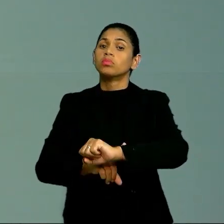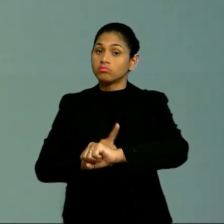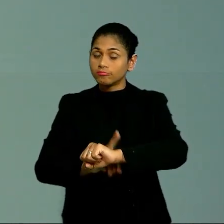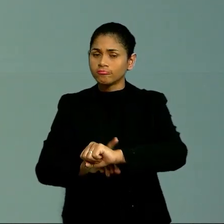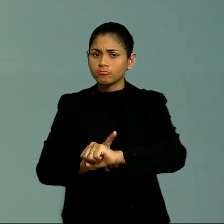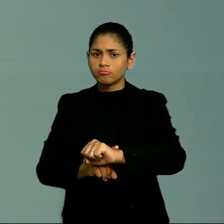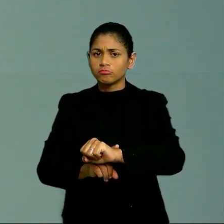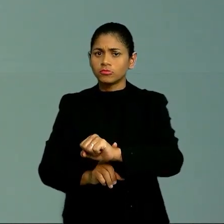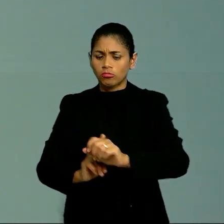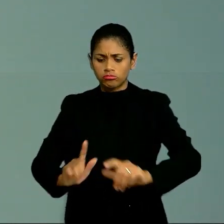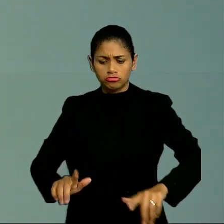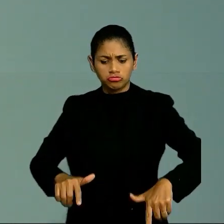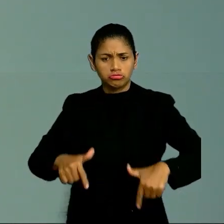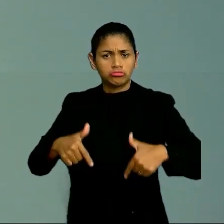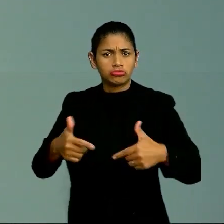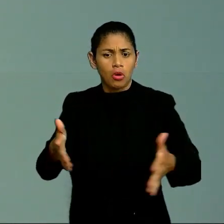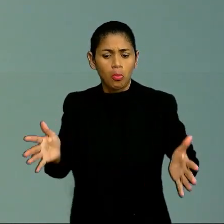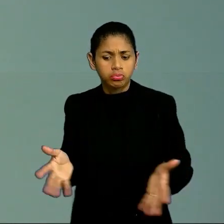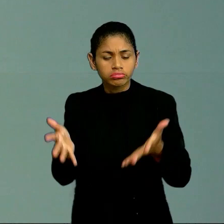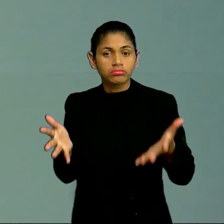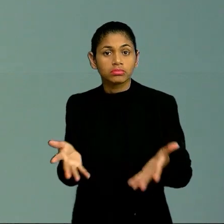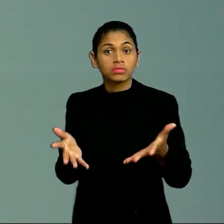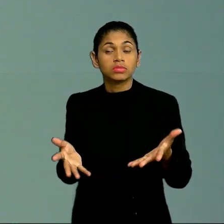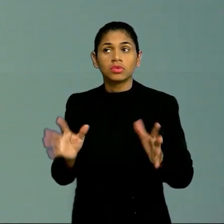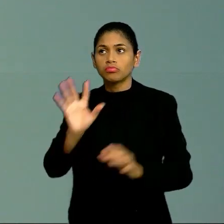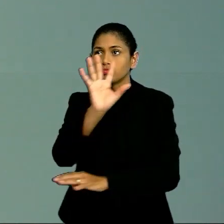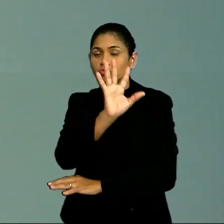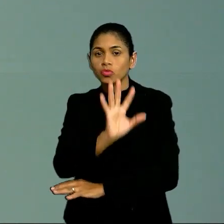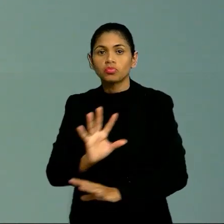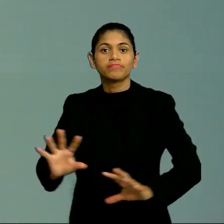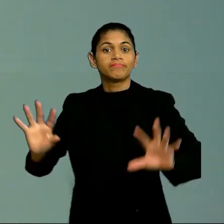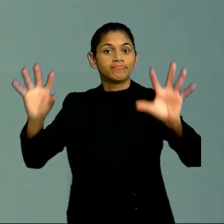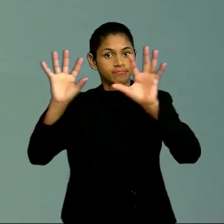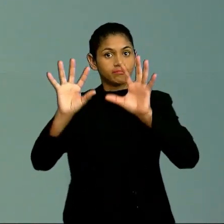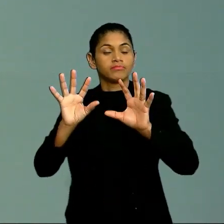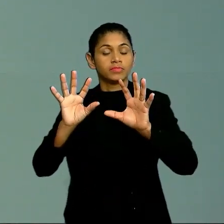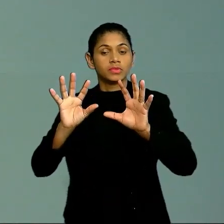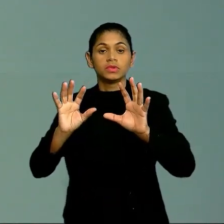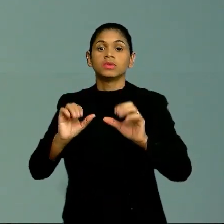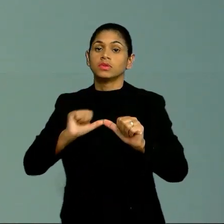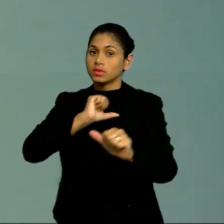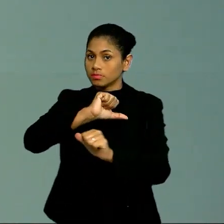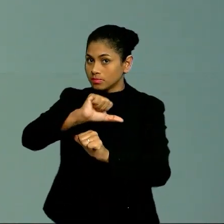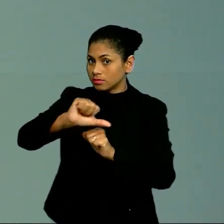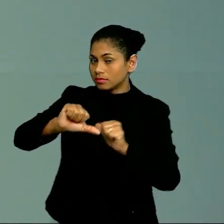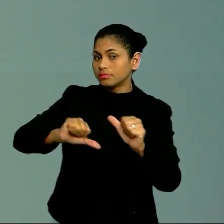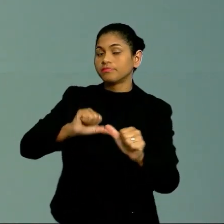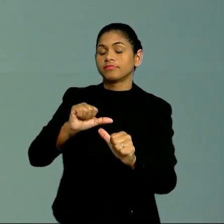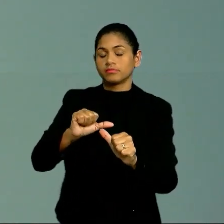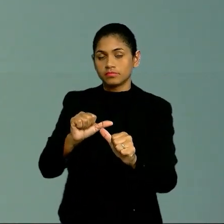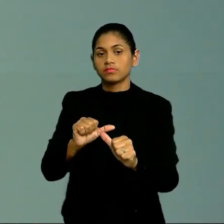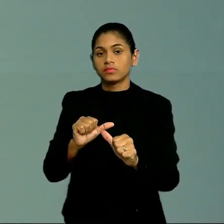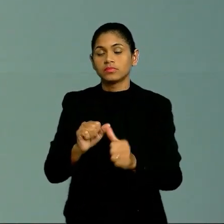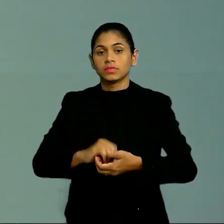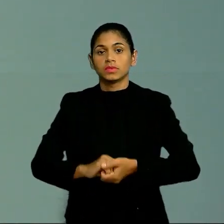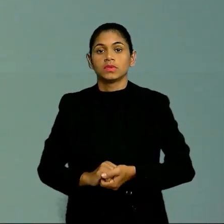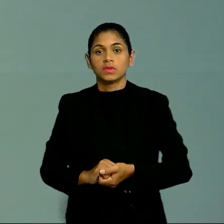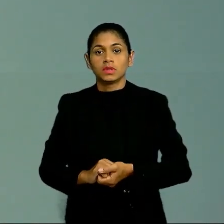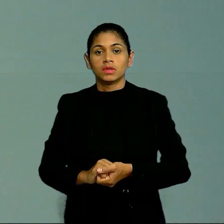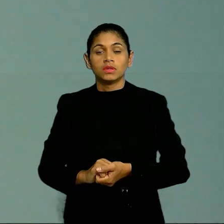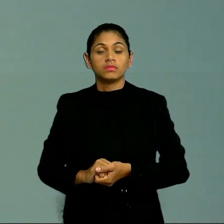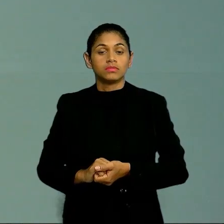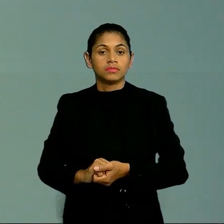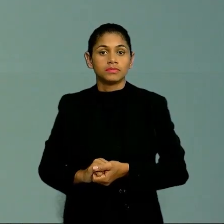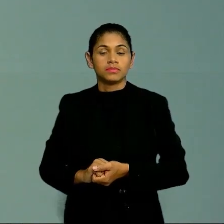e, consequentemente, alguns entraram aí até extinção. Então, daí fica fácil que os seres vivos que